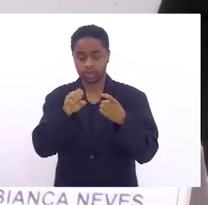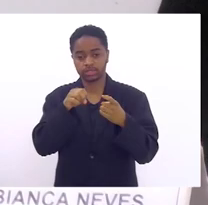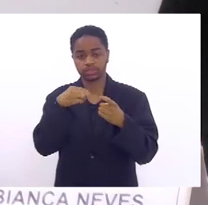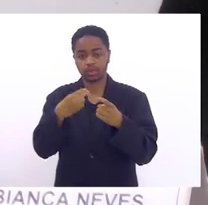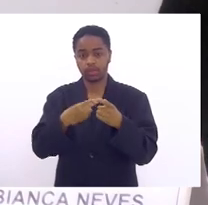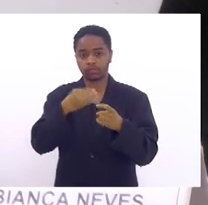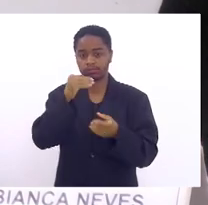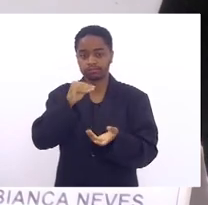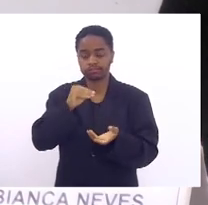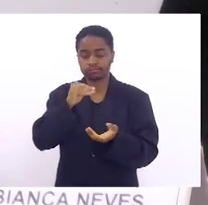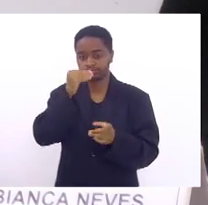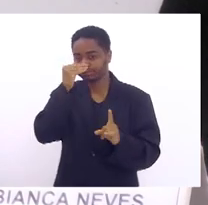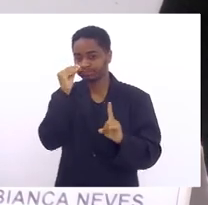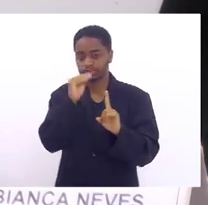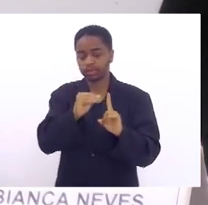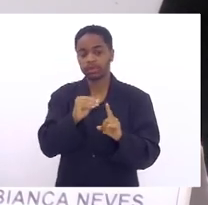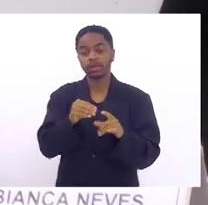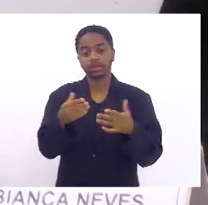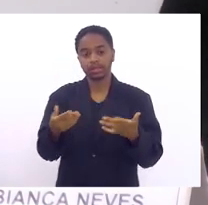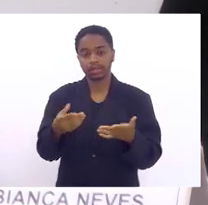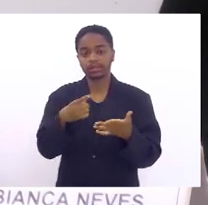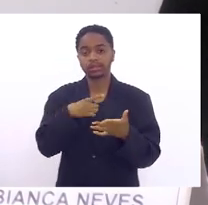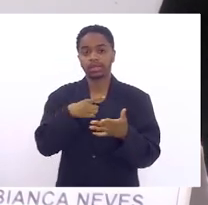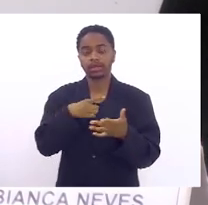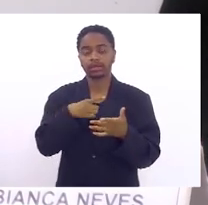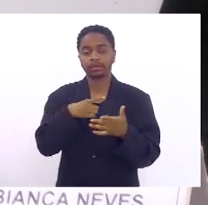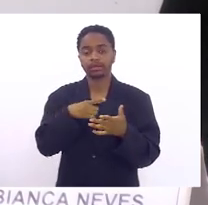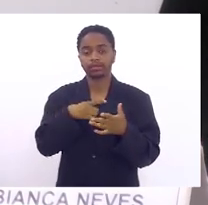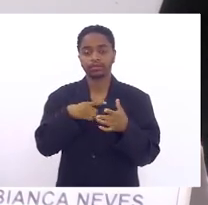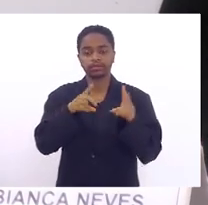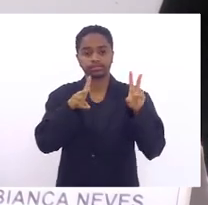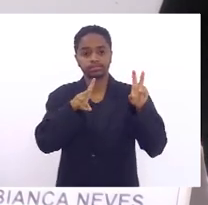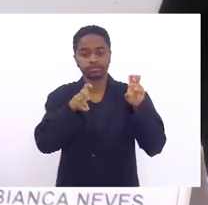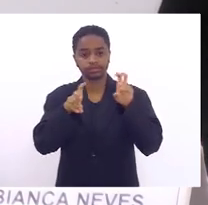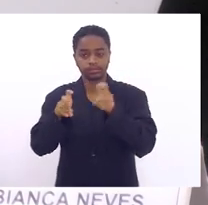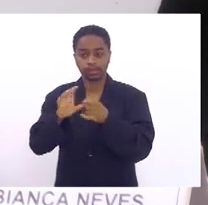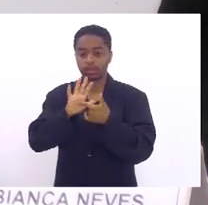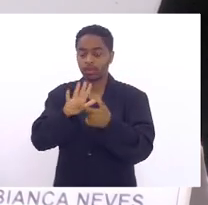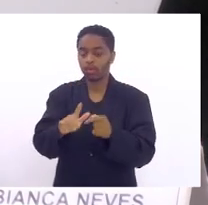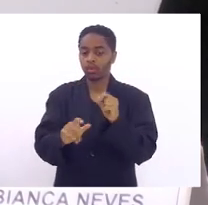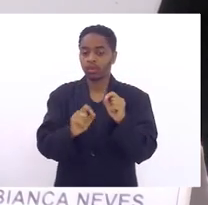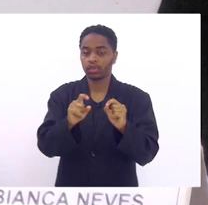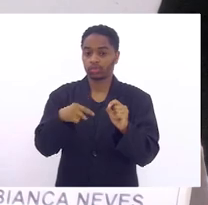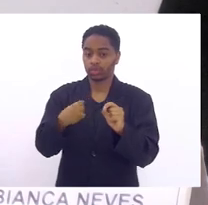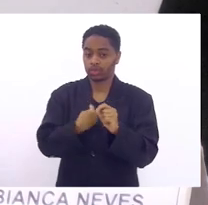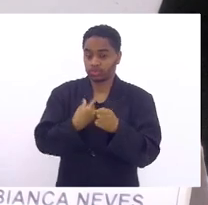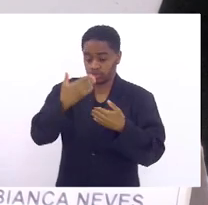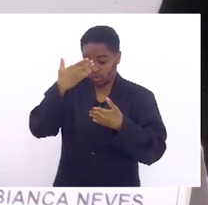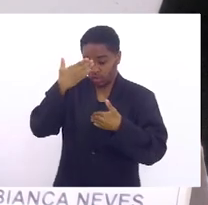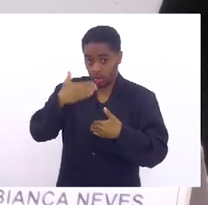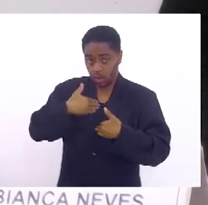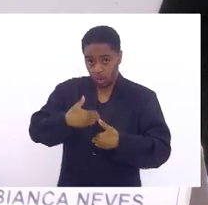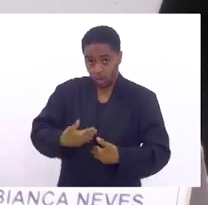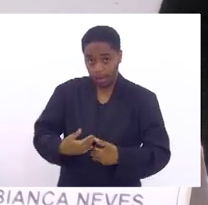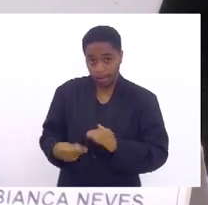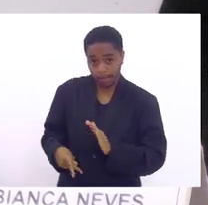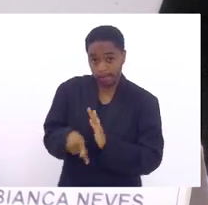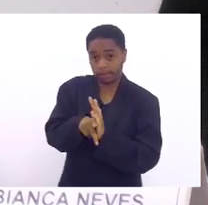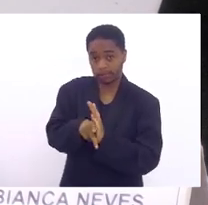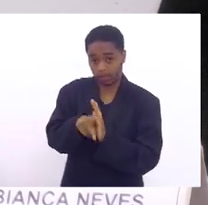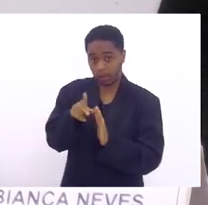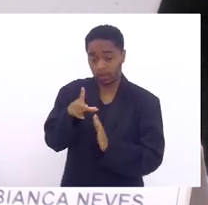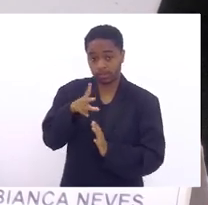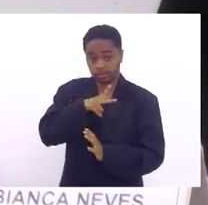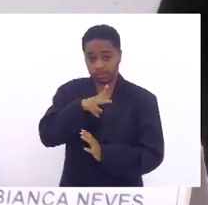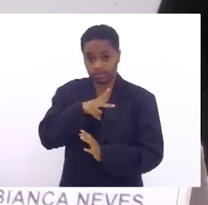partimos de simples e Antigos pressupostos nossos corpos nos pertencem e o pessoal é político